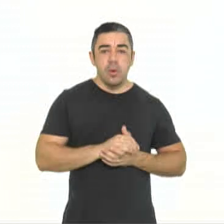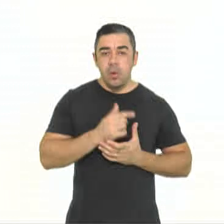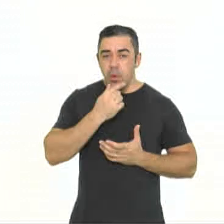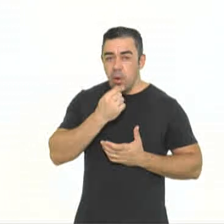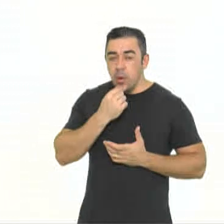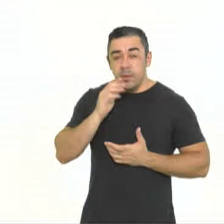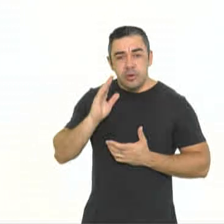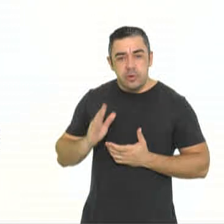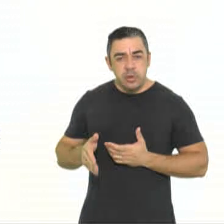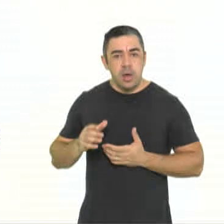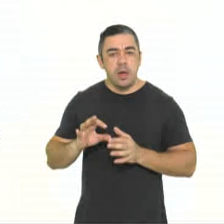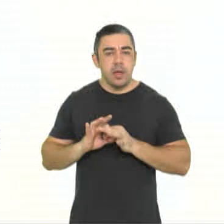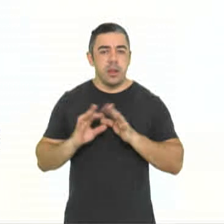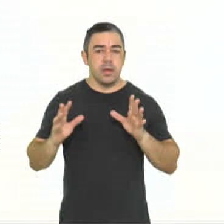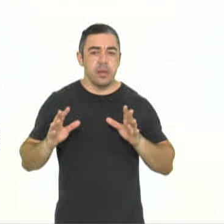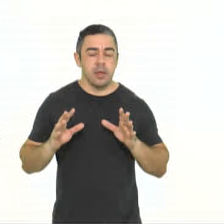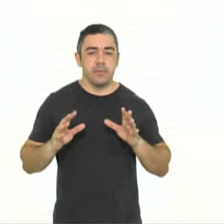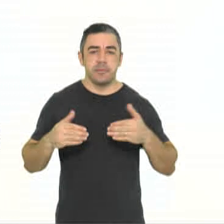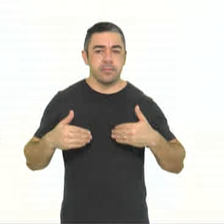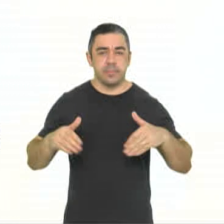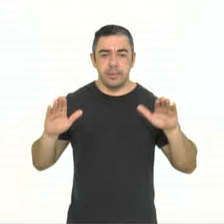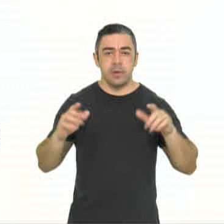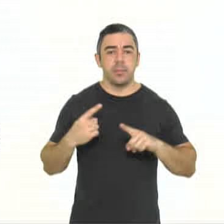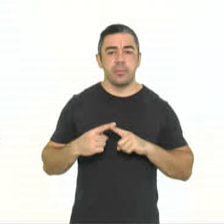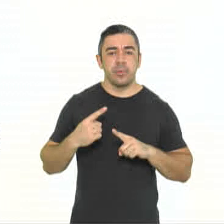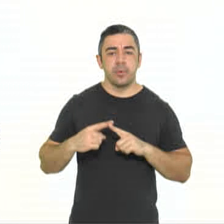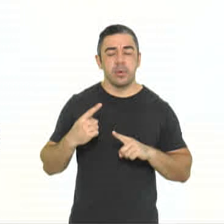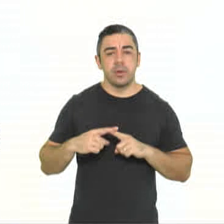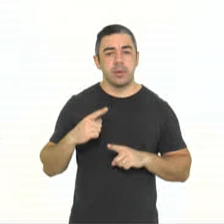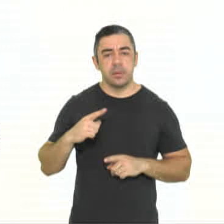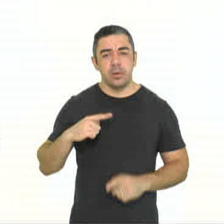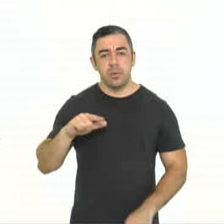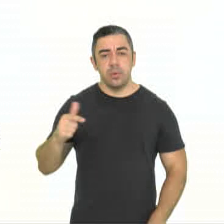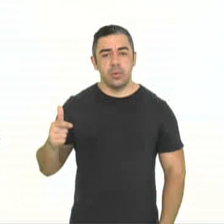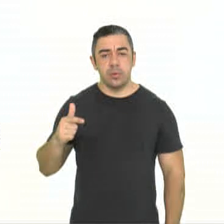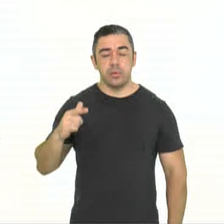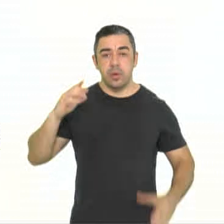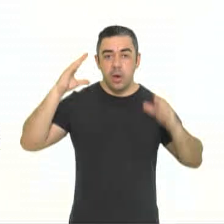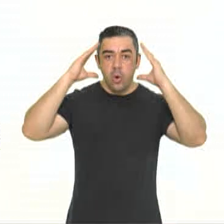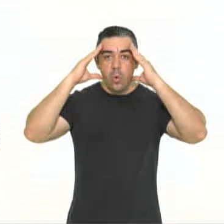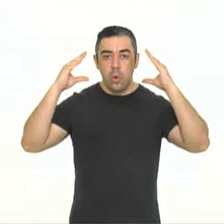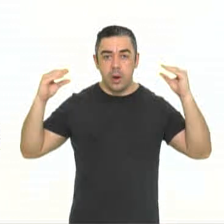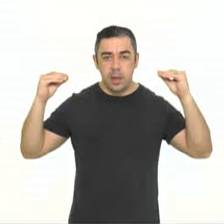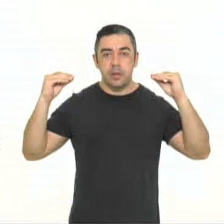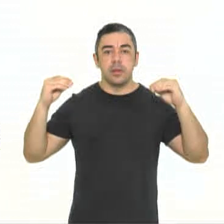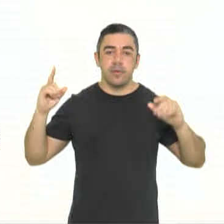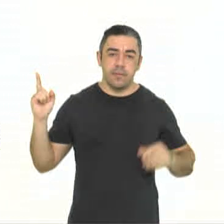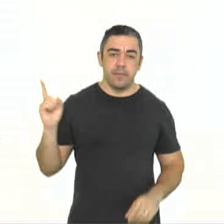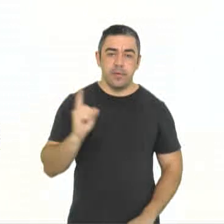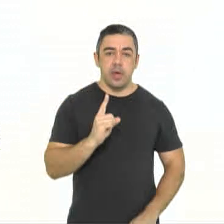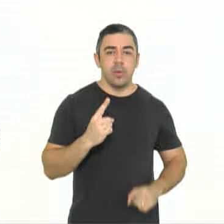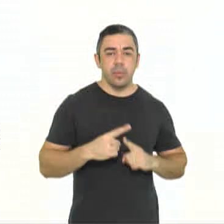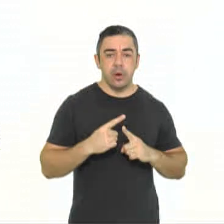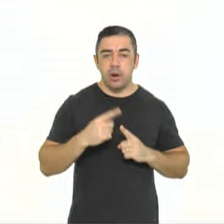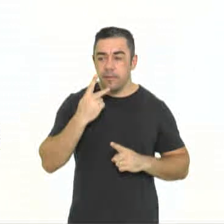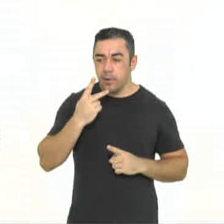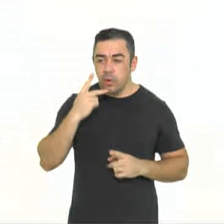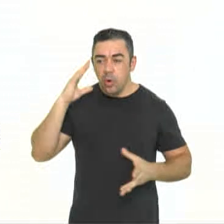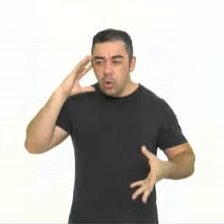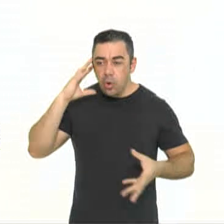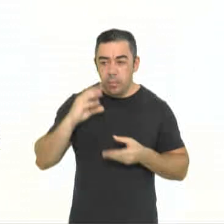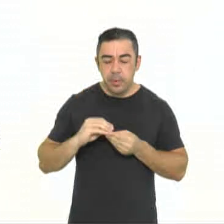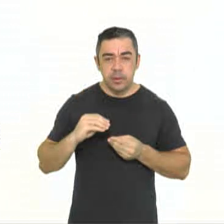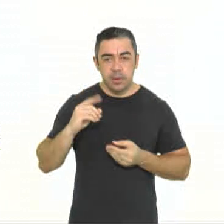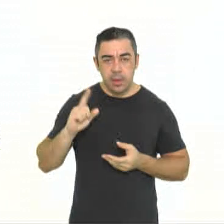homem já estava solto, graças à intervenção do cônsul holandês, a quem ele se fez compreender